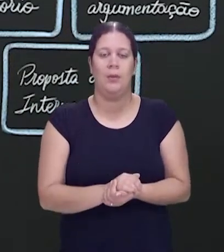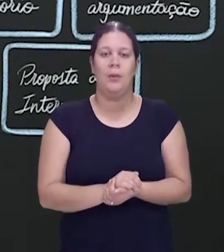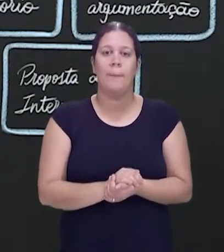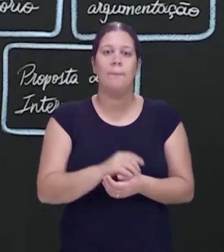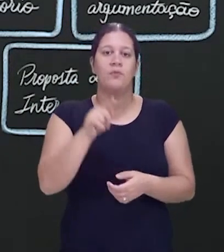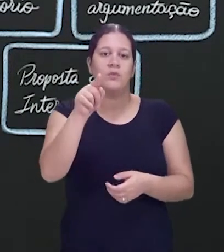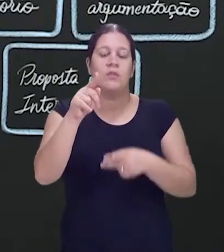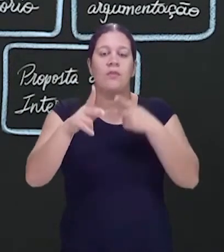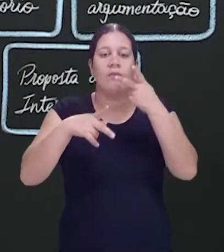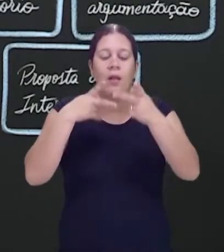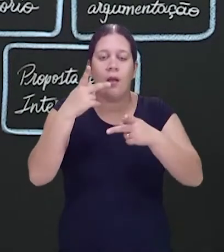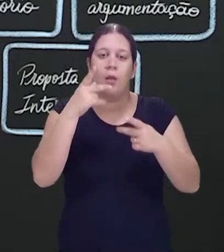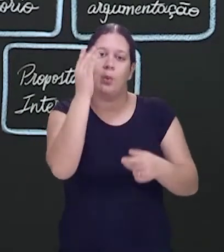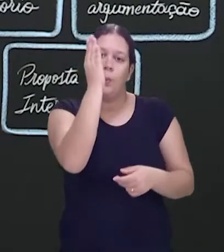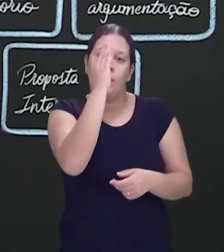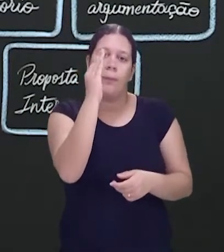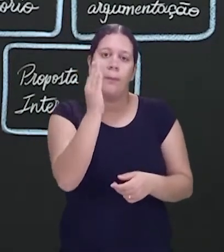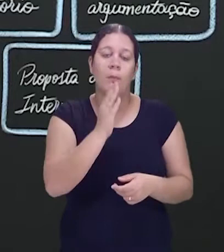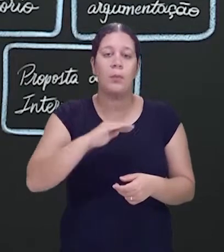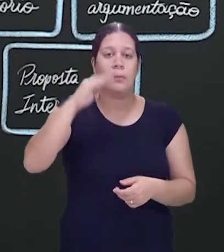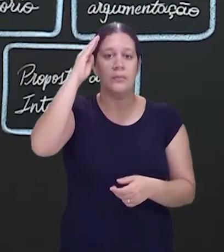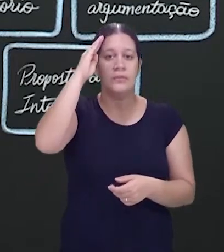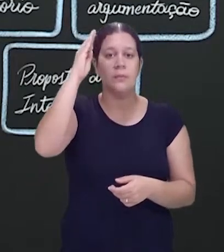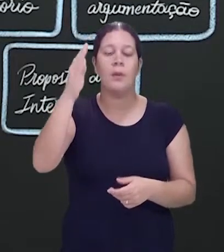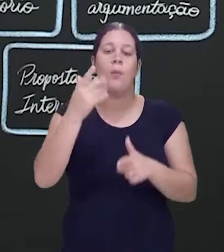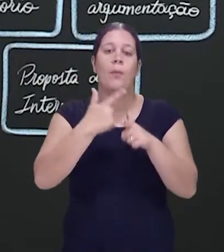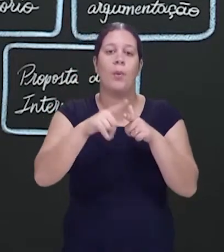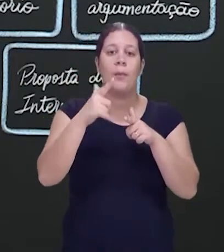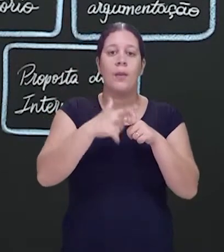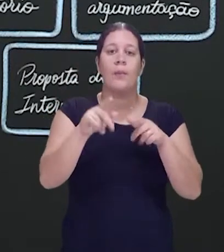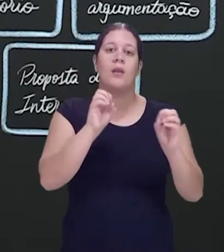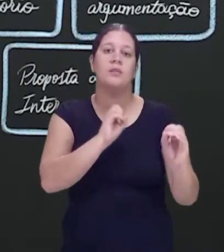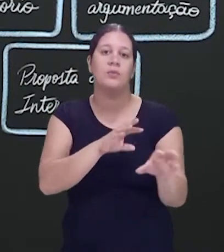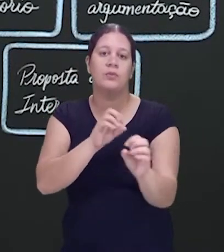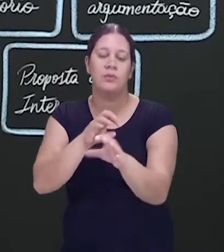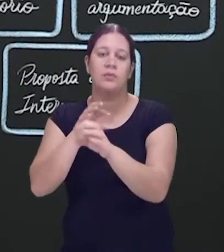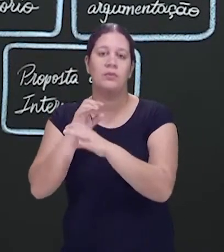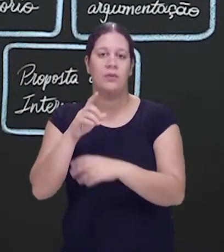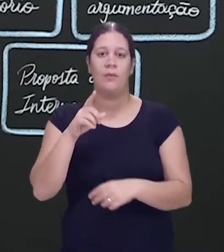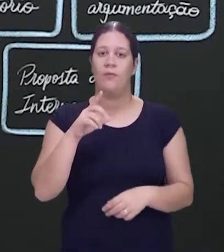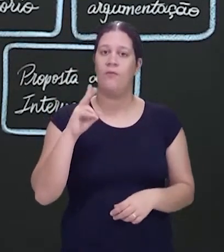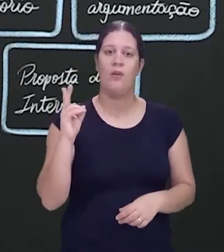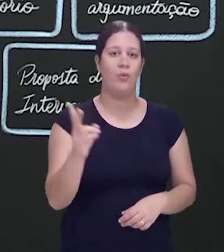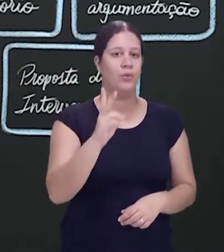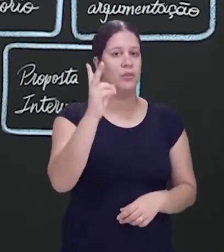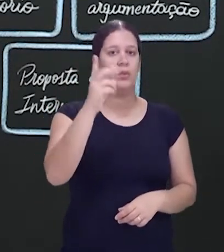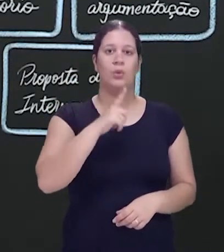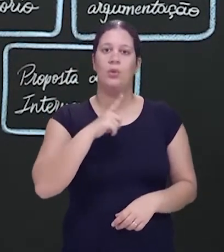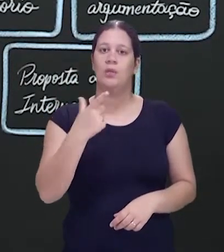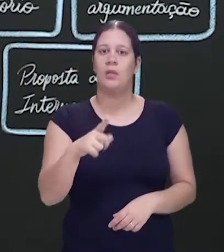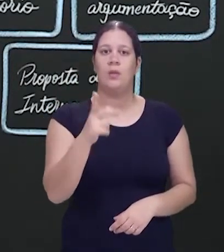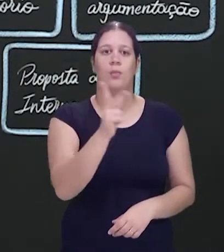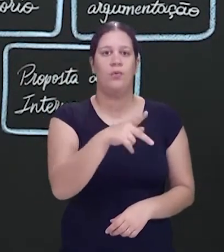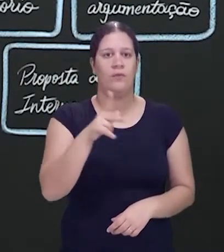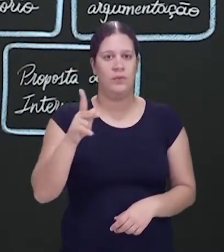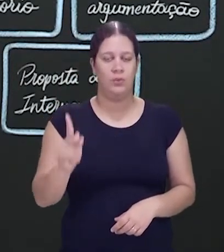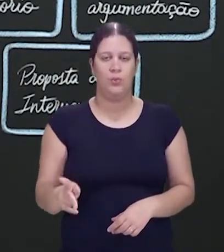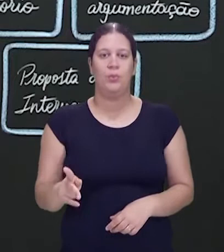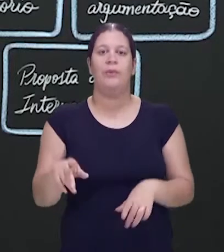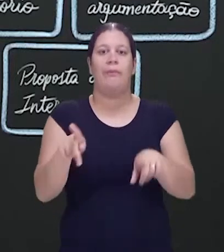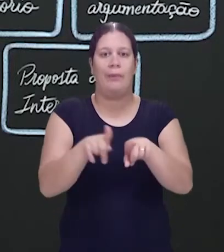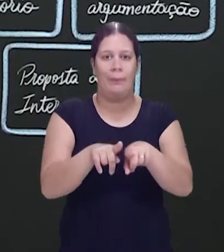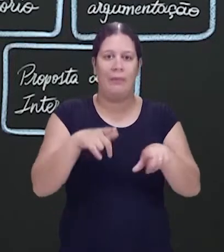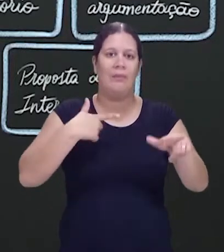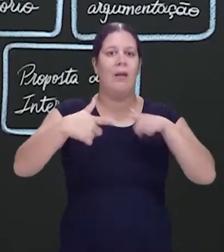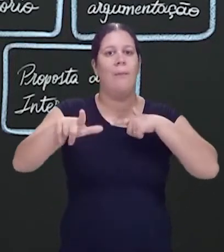disser, por exemplo, que no Brasil um dos principais problemas na educação é a desvalorização do professor e as